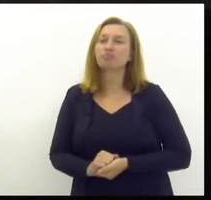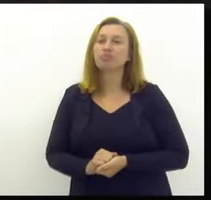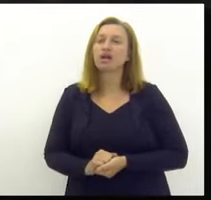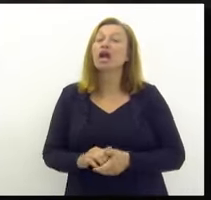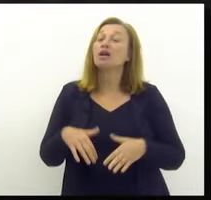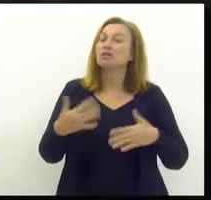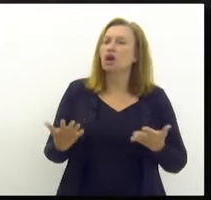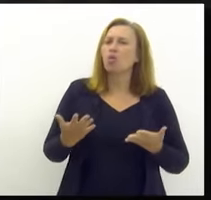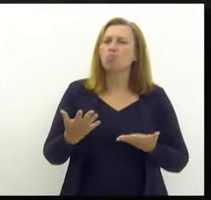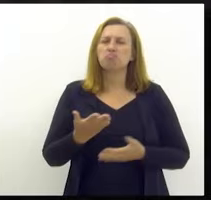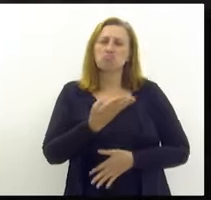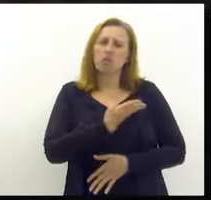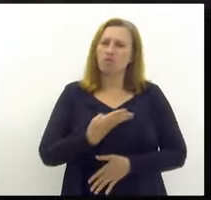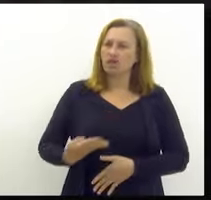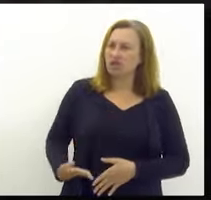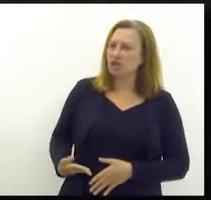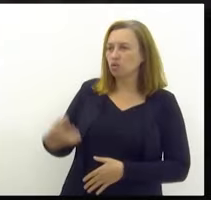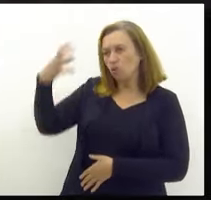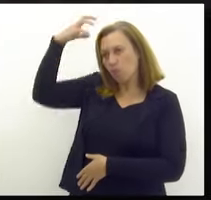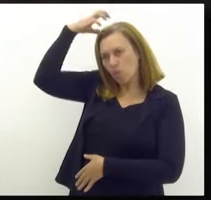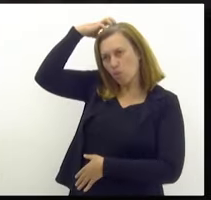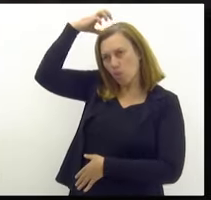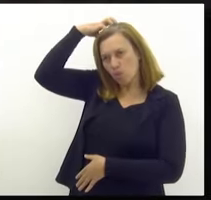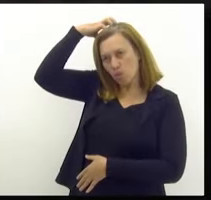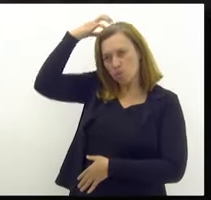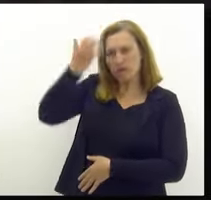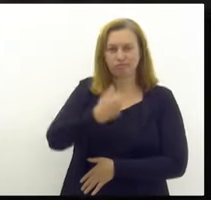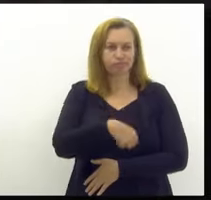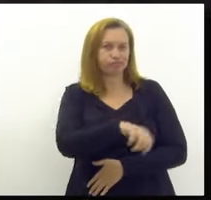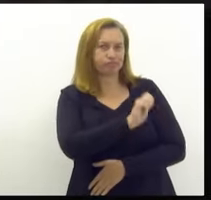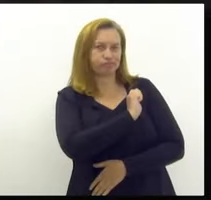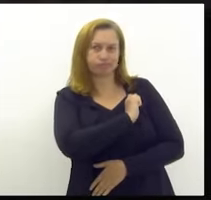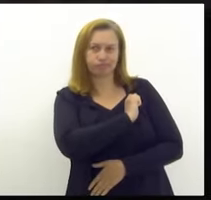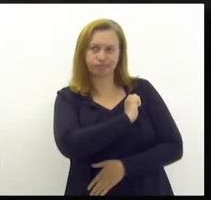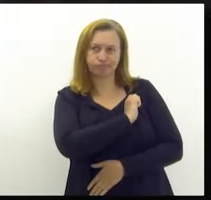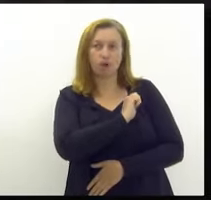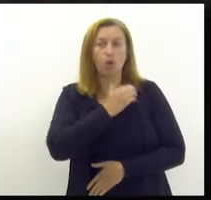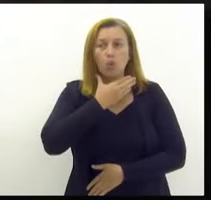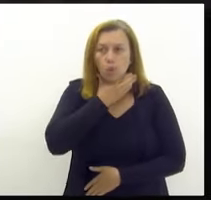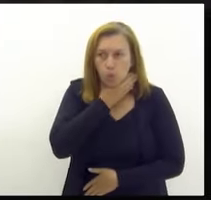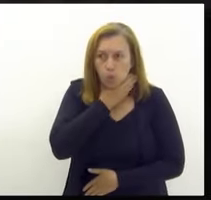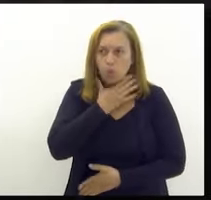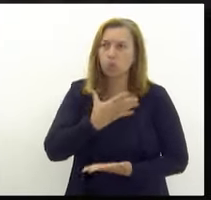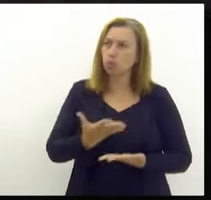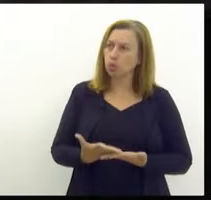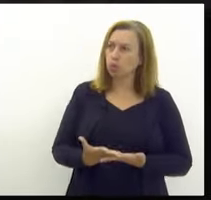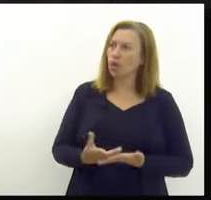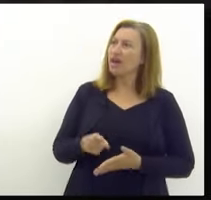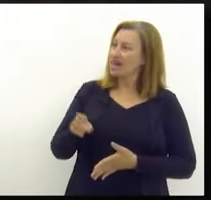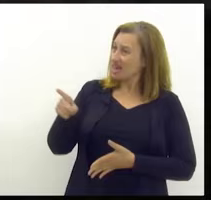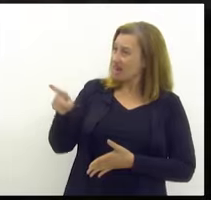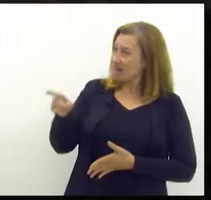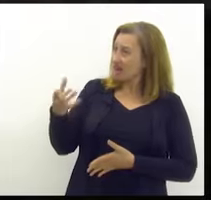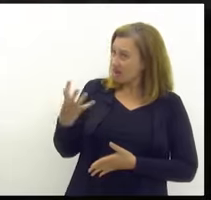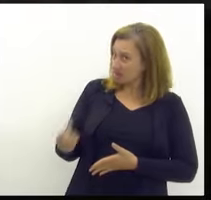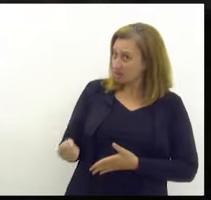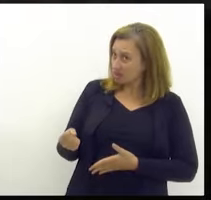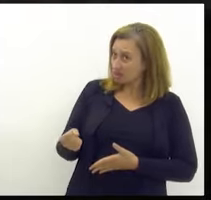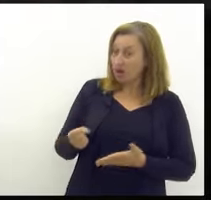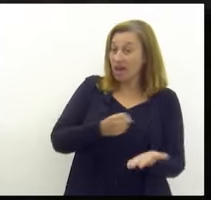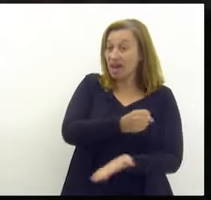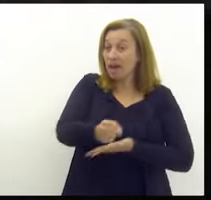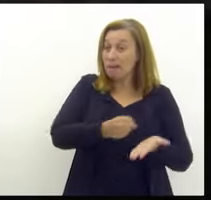uma hora o governador põe culpa no regime de no regime de recuperação fiscal que ele aceitou que a